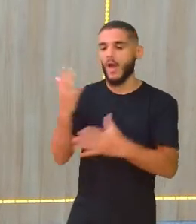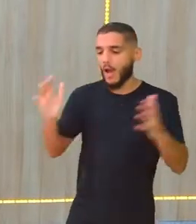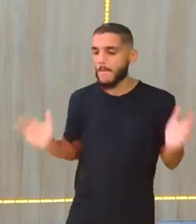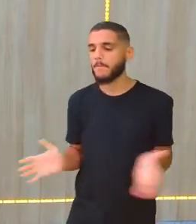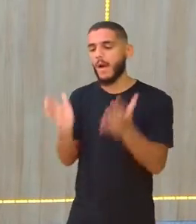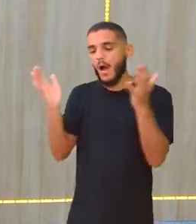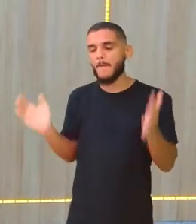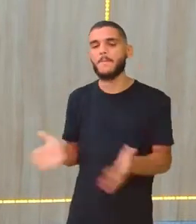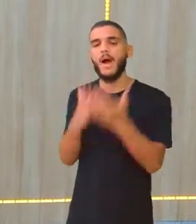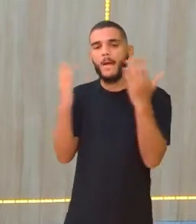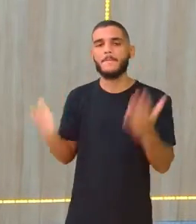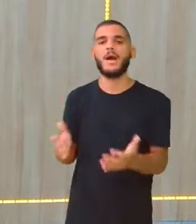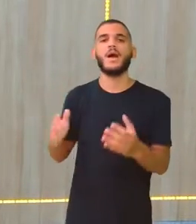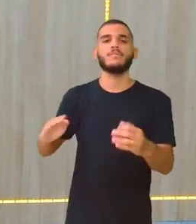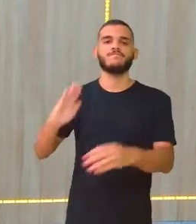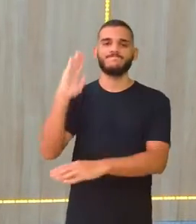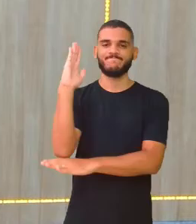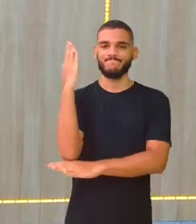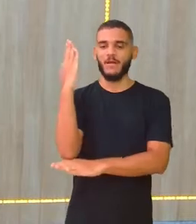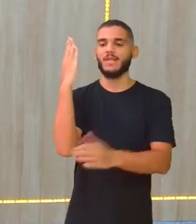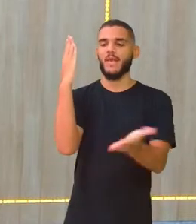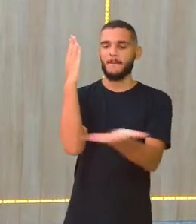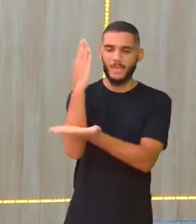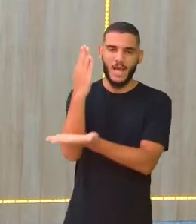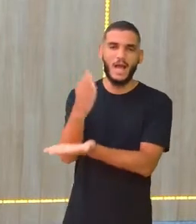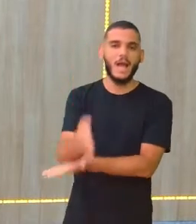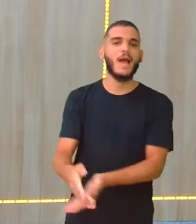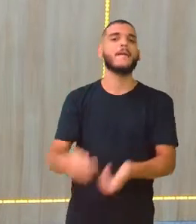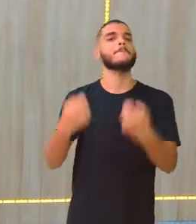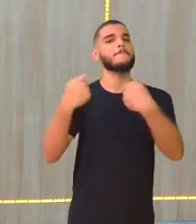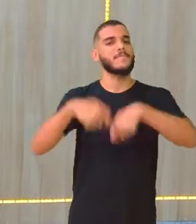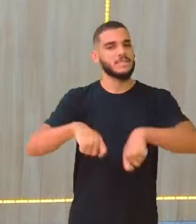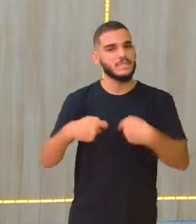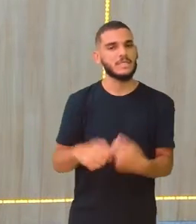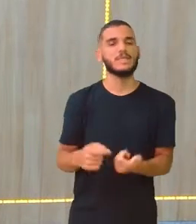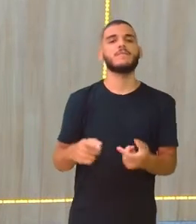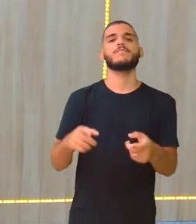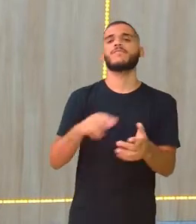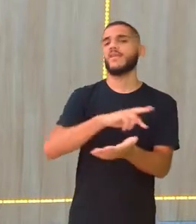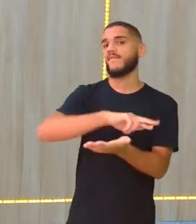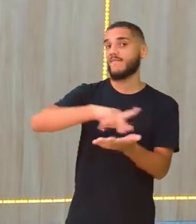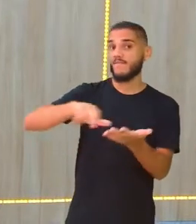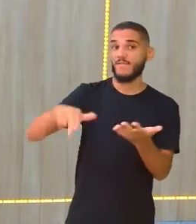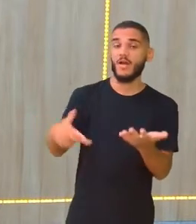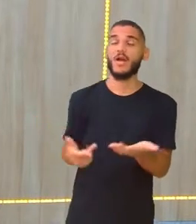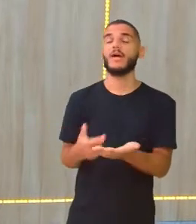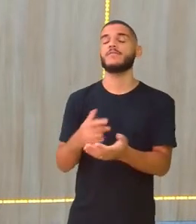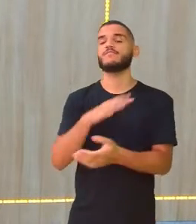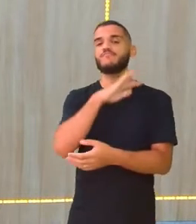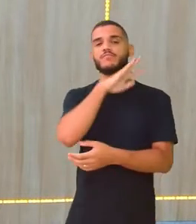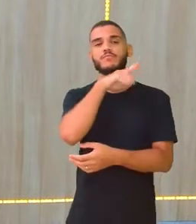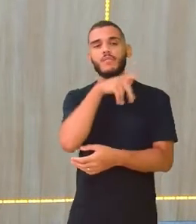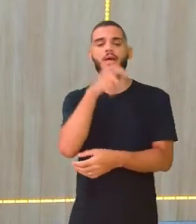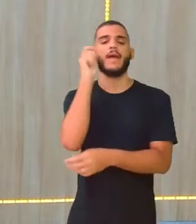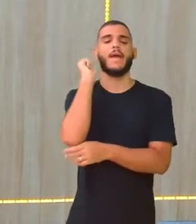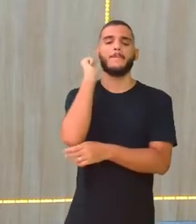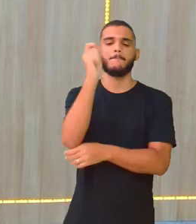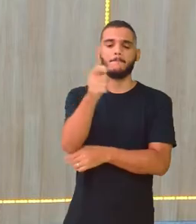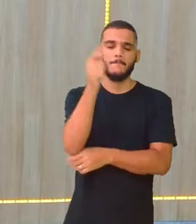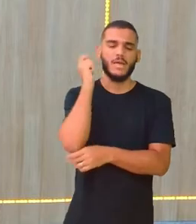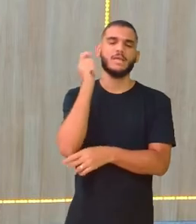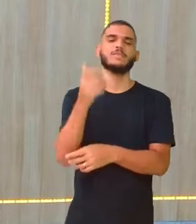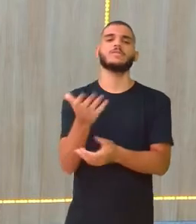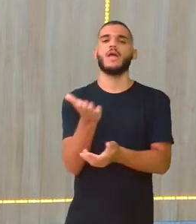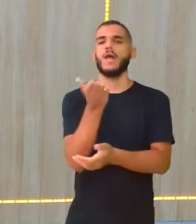mais madeira para a construção de imóveis, retirando ainda mais ali animais, caça, pesca, para a questão da alimentação,